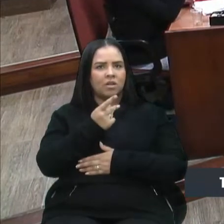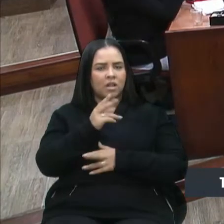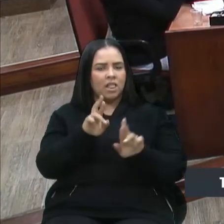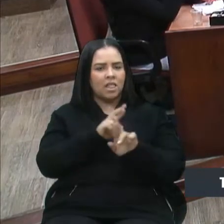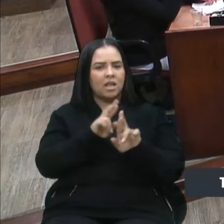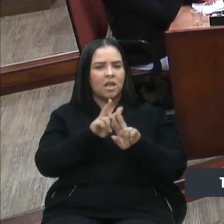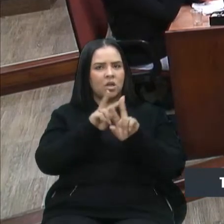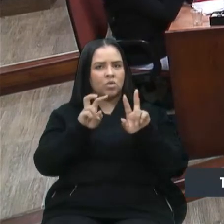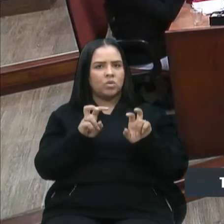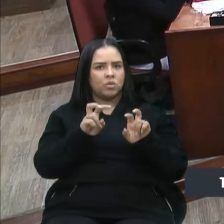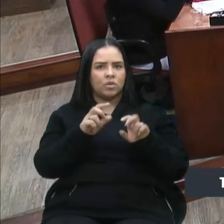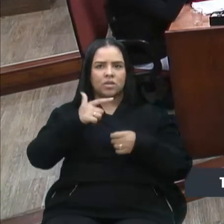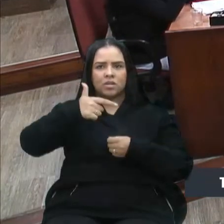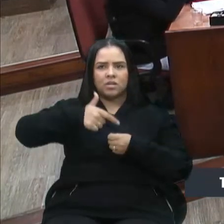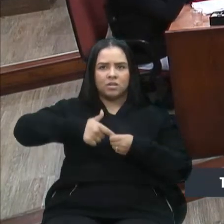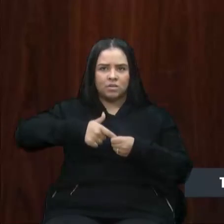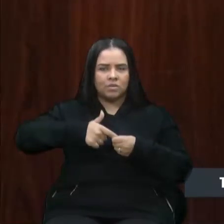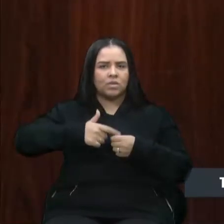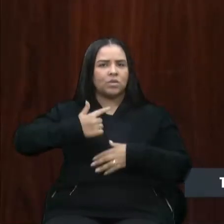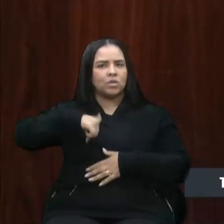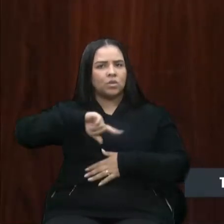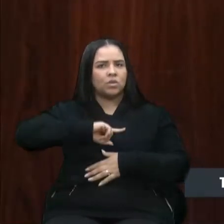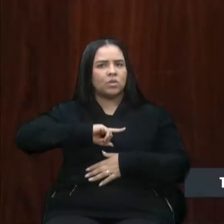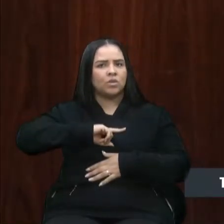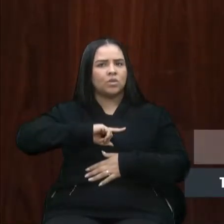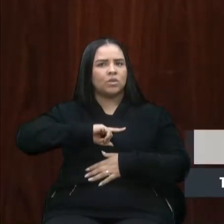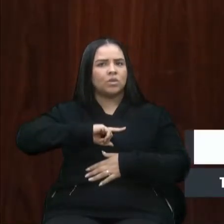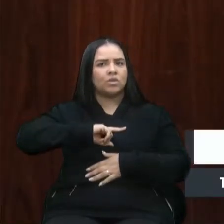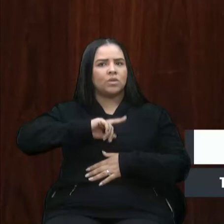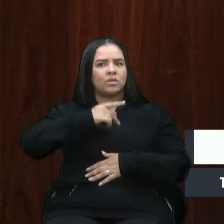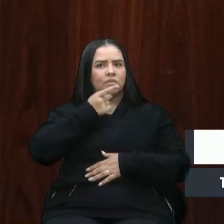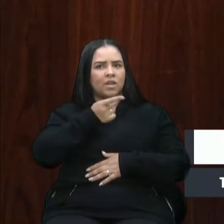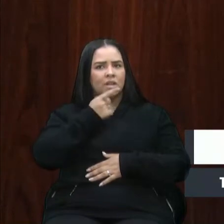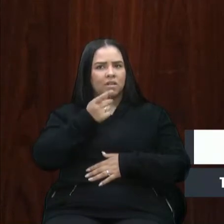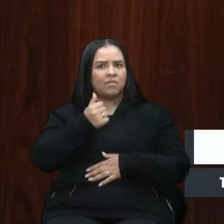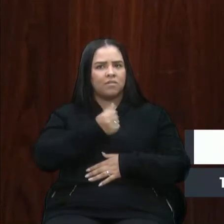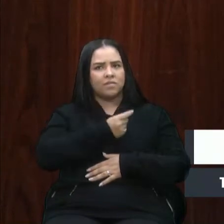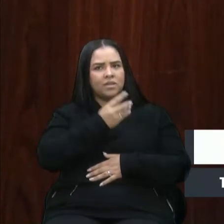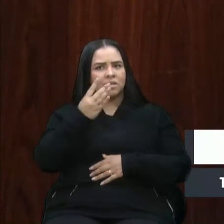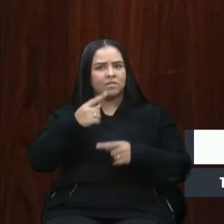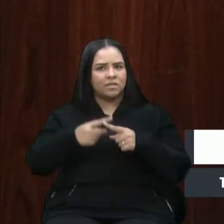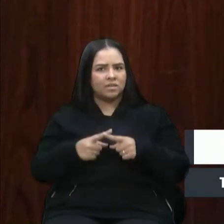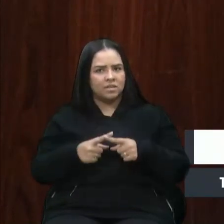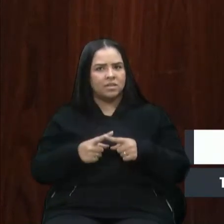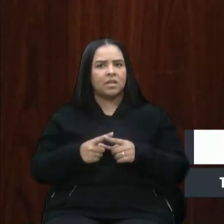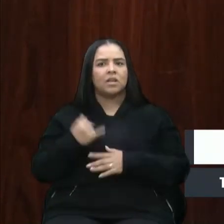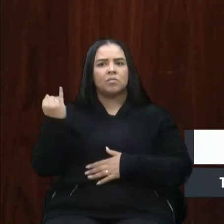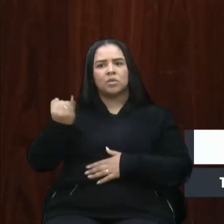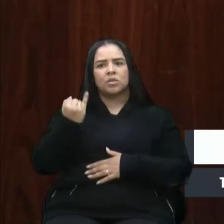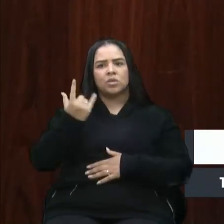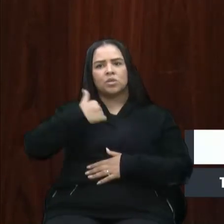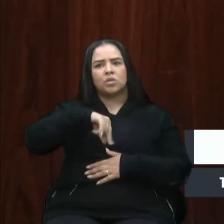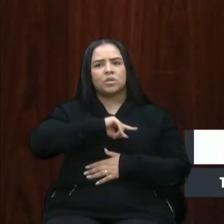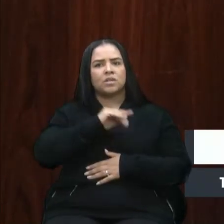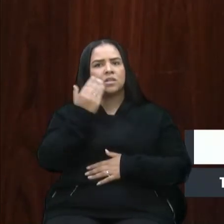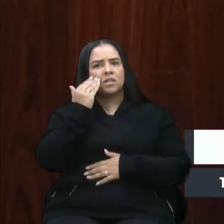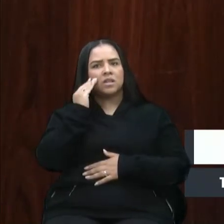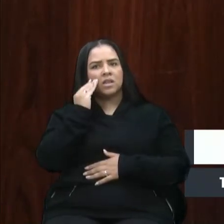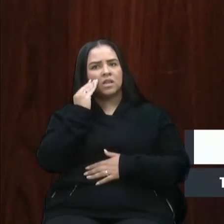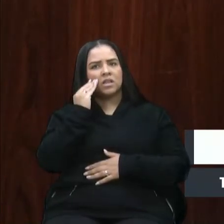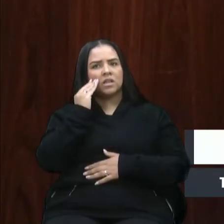questão do preço da gasolina que é um assunto que a gente traz diversas vezes e é importante a gente entender